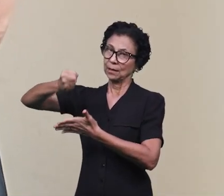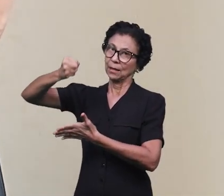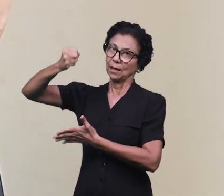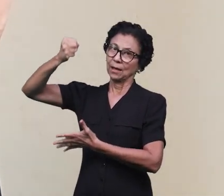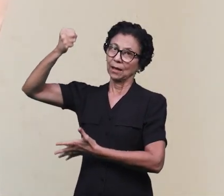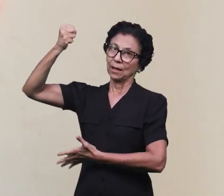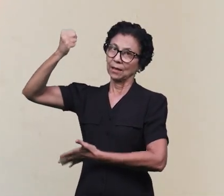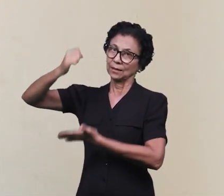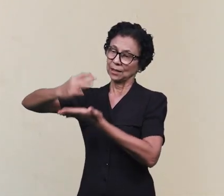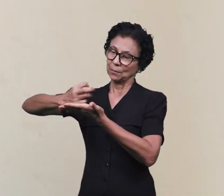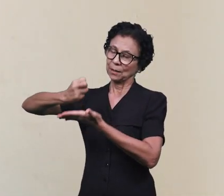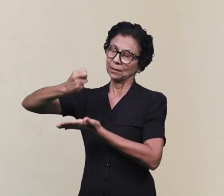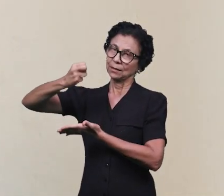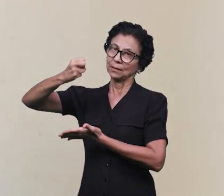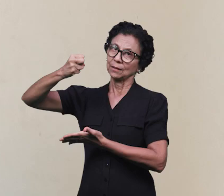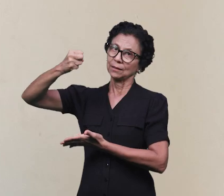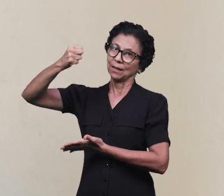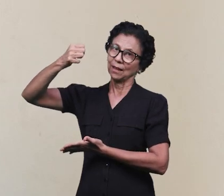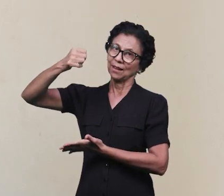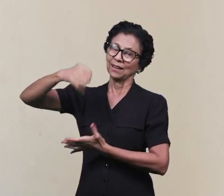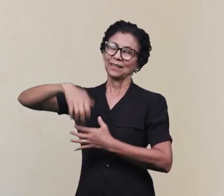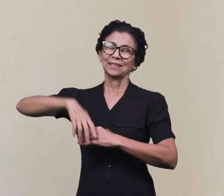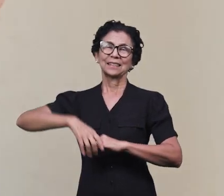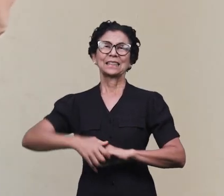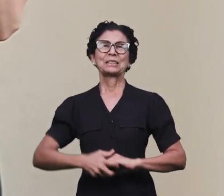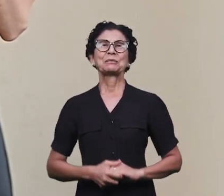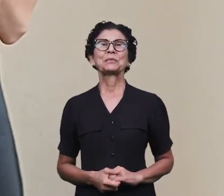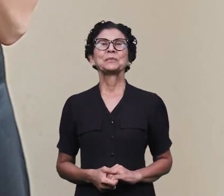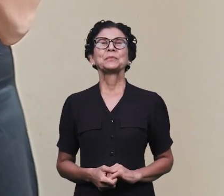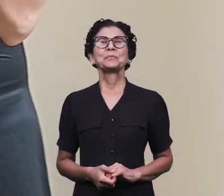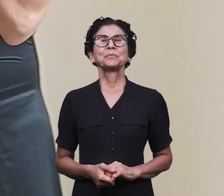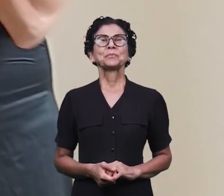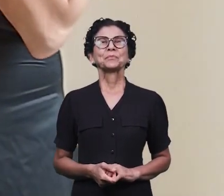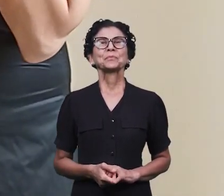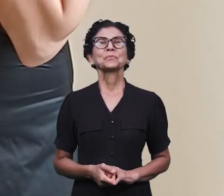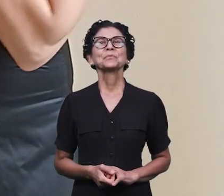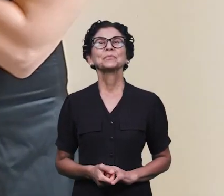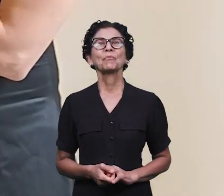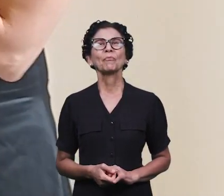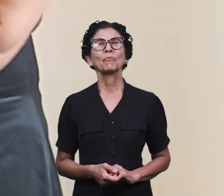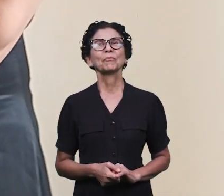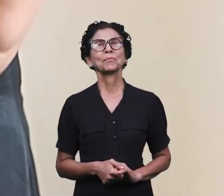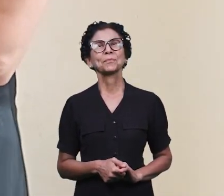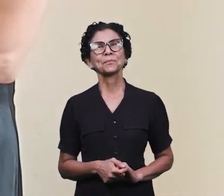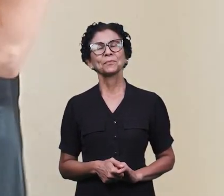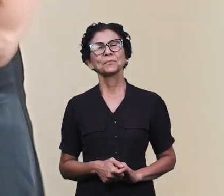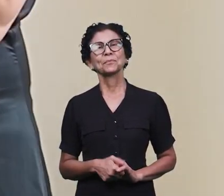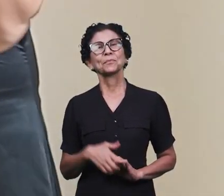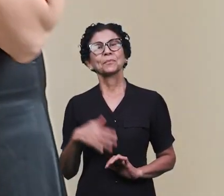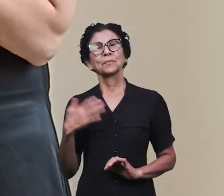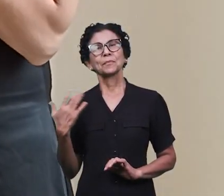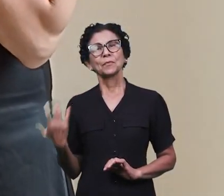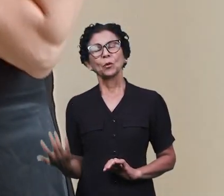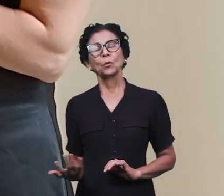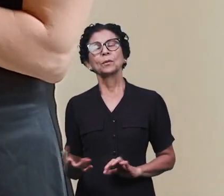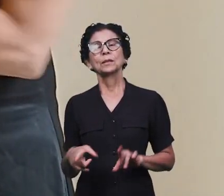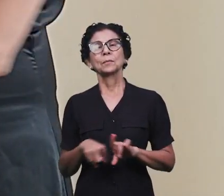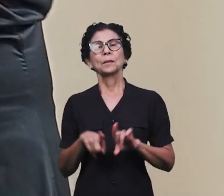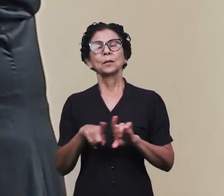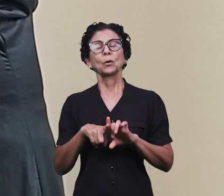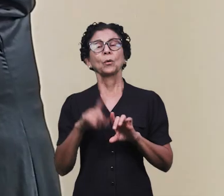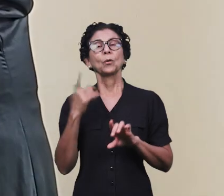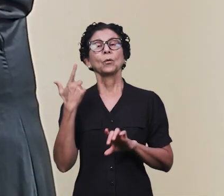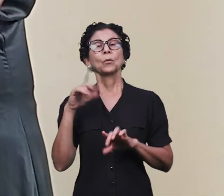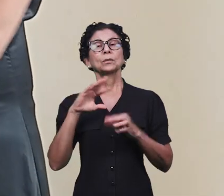que tiver mais familiaridade, conseguir manusear melhor. E aí aqui nós podemos fazer outra